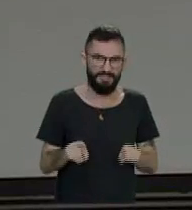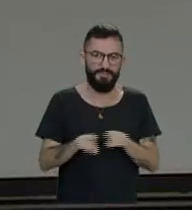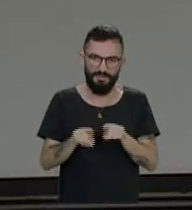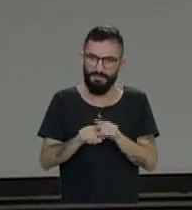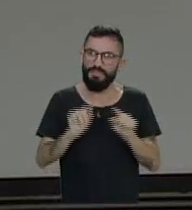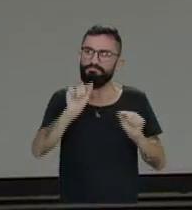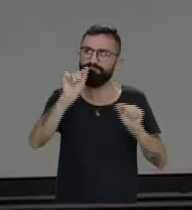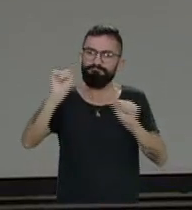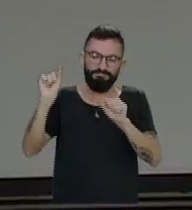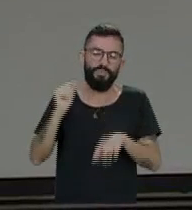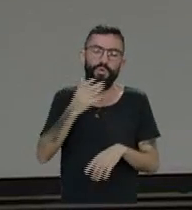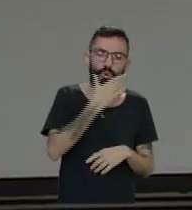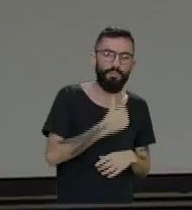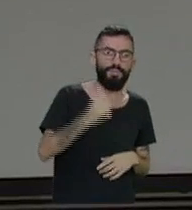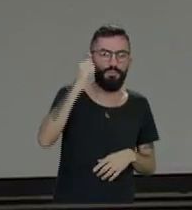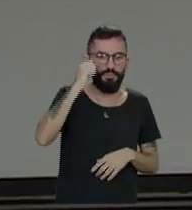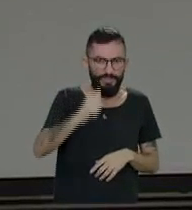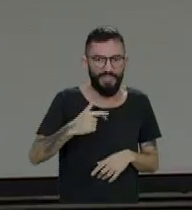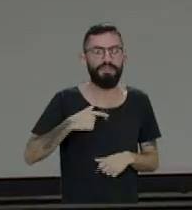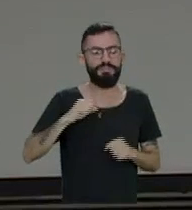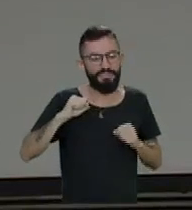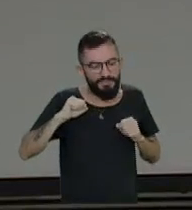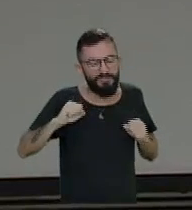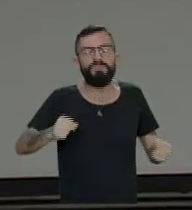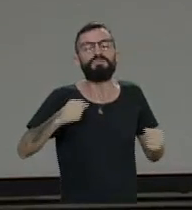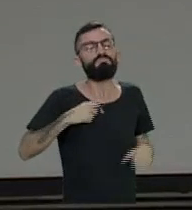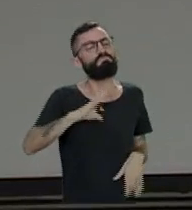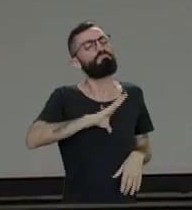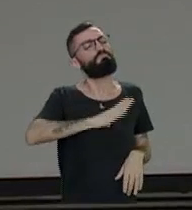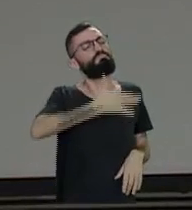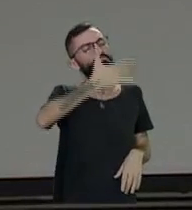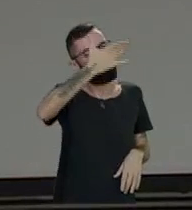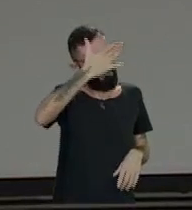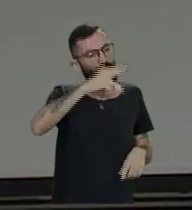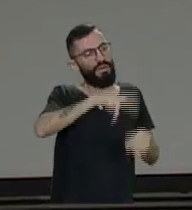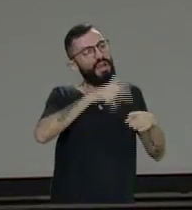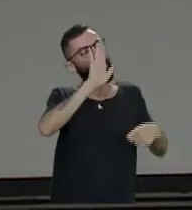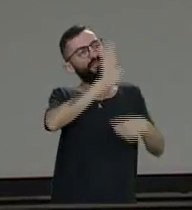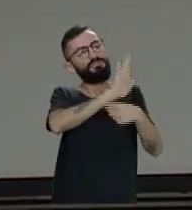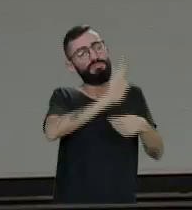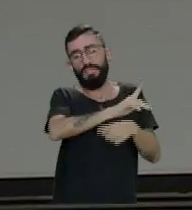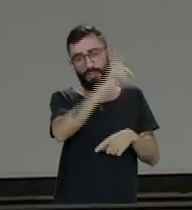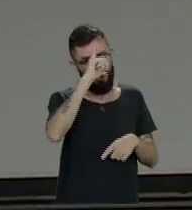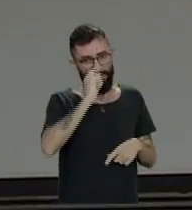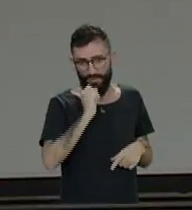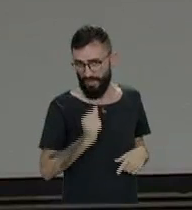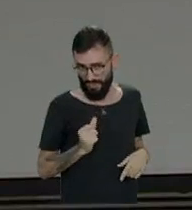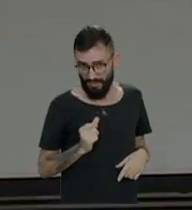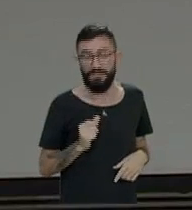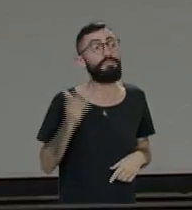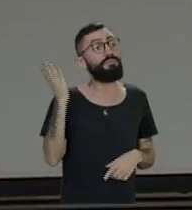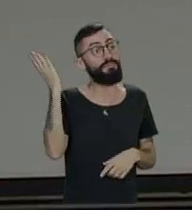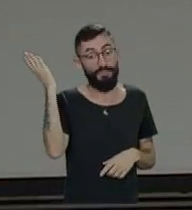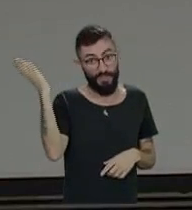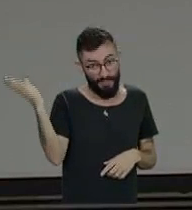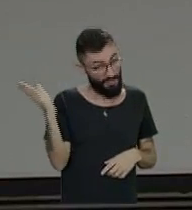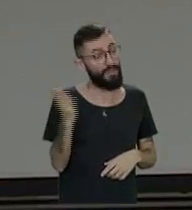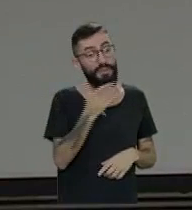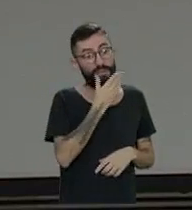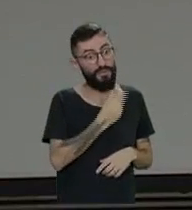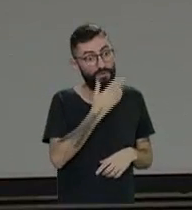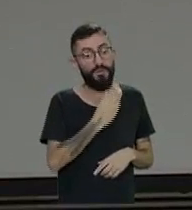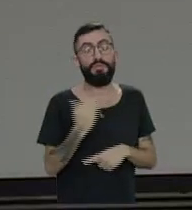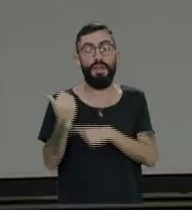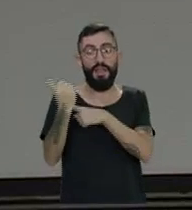e mulheres que dão suas vidas por quem nem conhece e esse menino protegeu com sua própria vida a